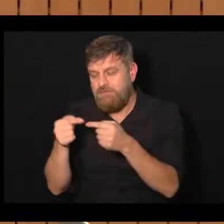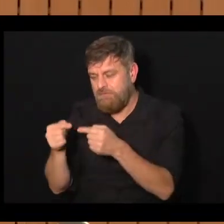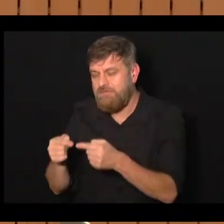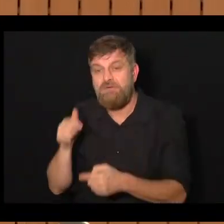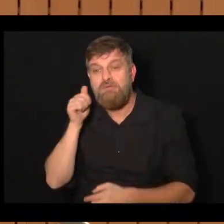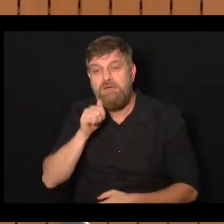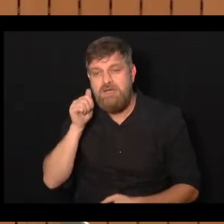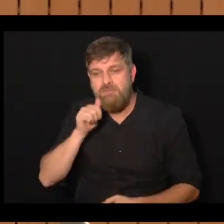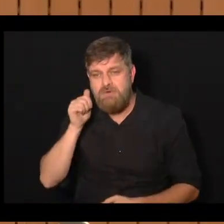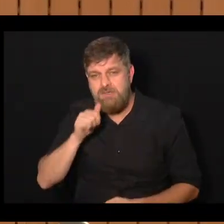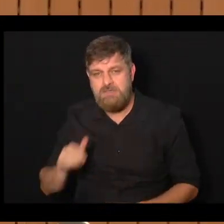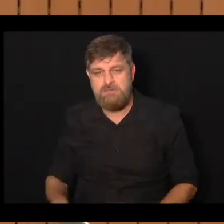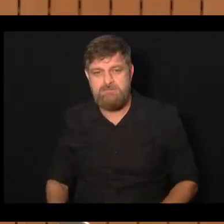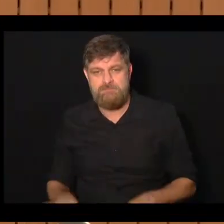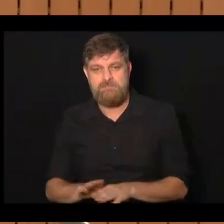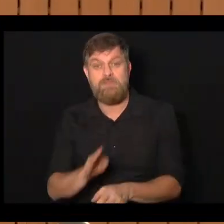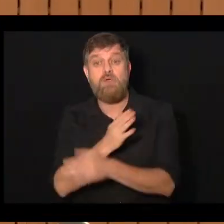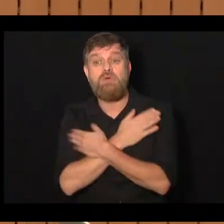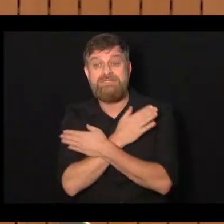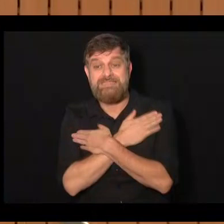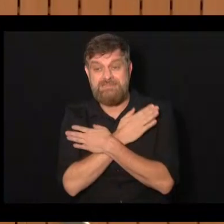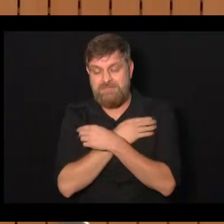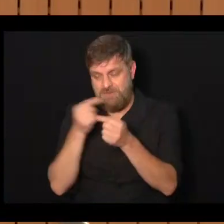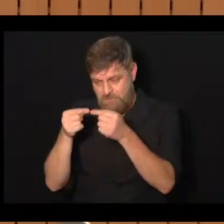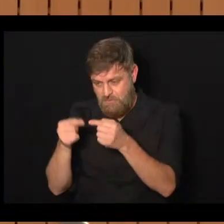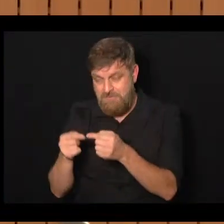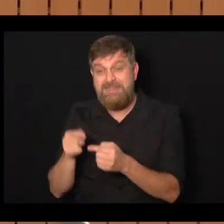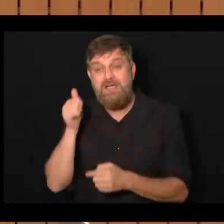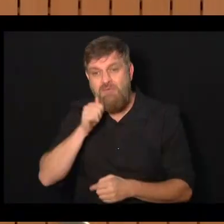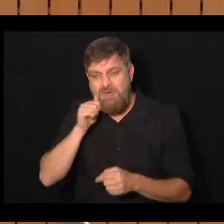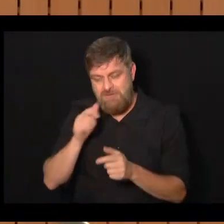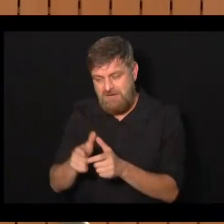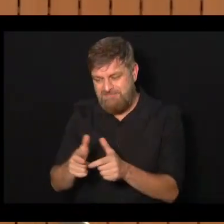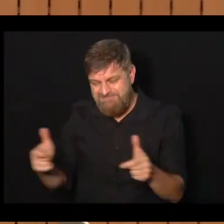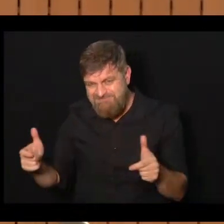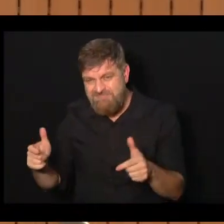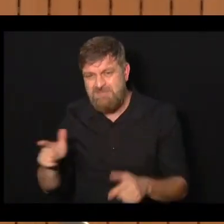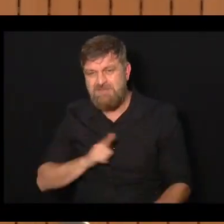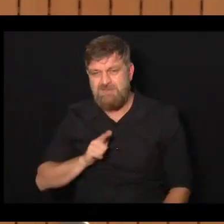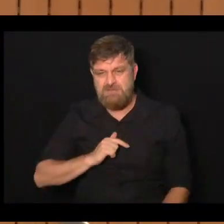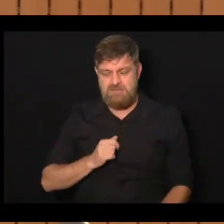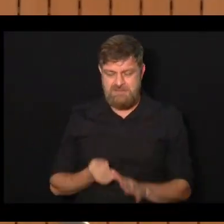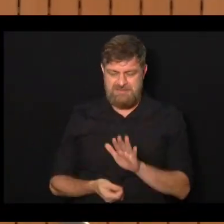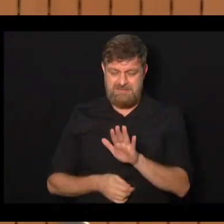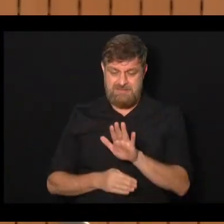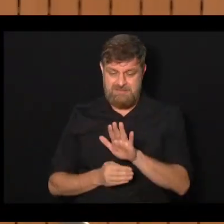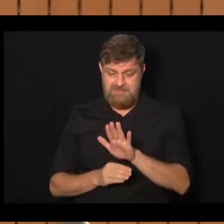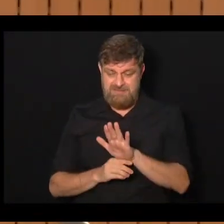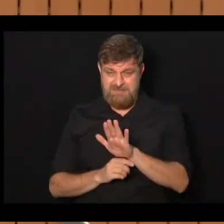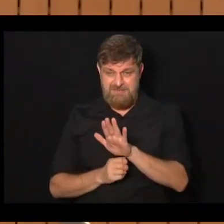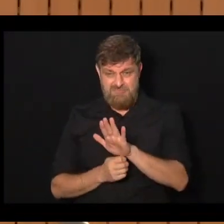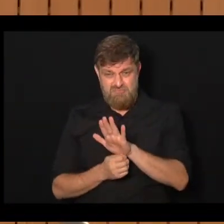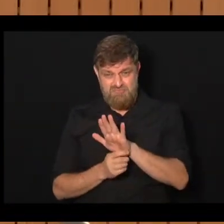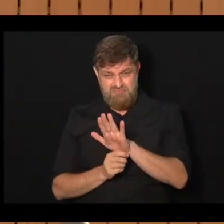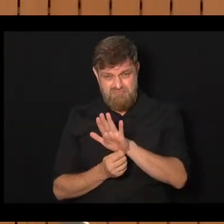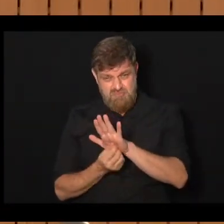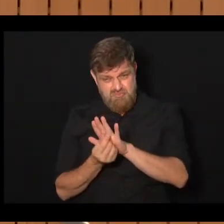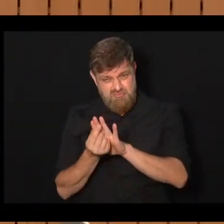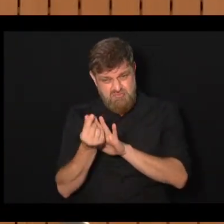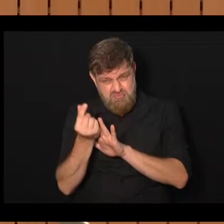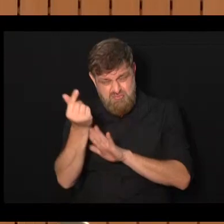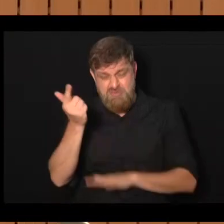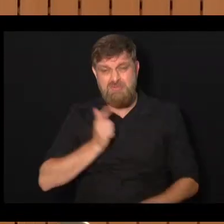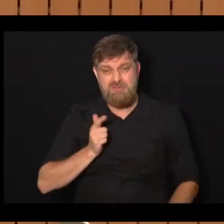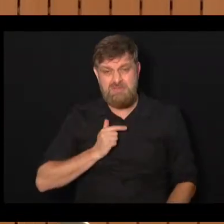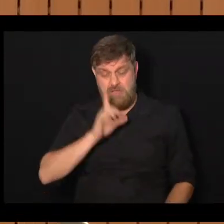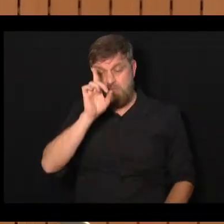mulheres. O desemprego também tem a cara das mulheres. Isso tem sido elevado conforme a gente tem um desmonte dos direitos